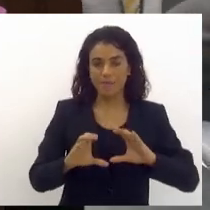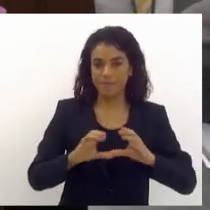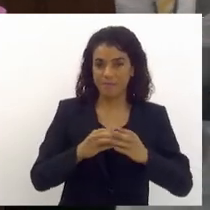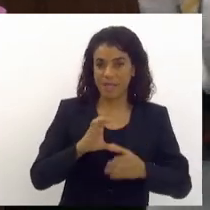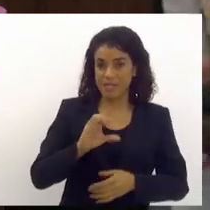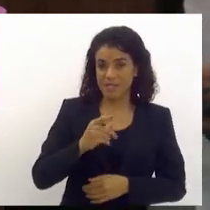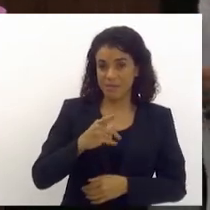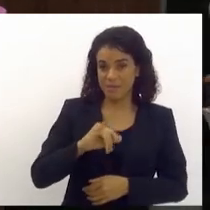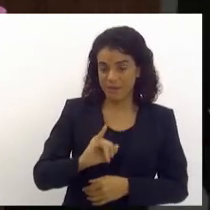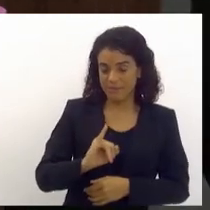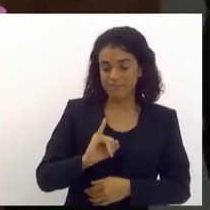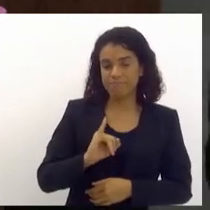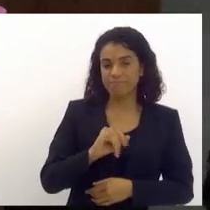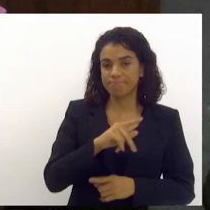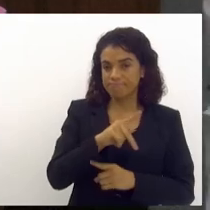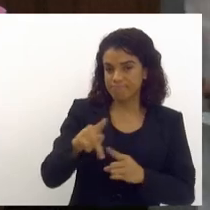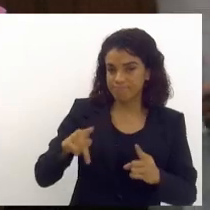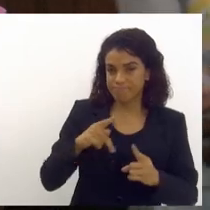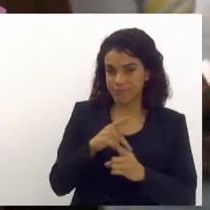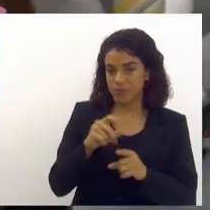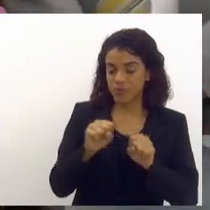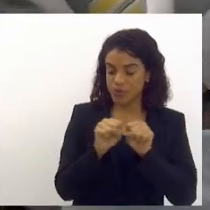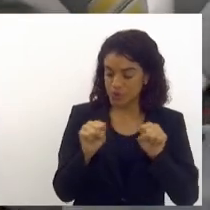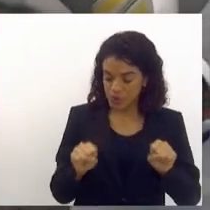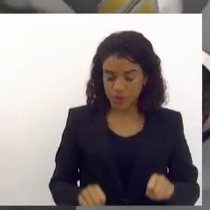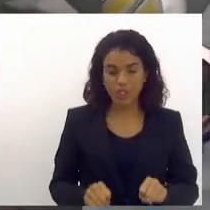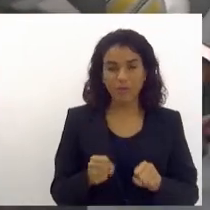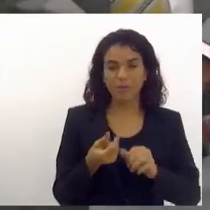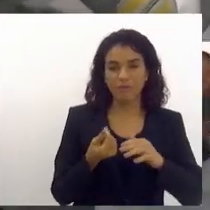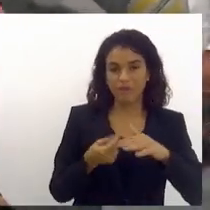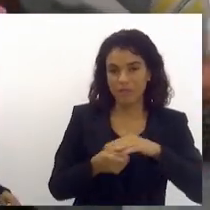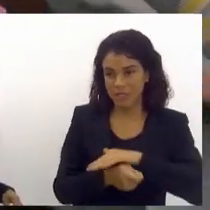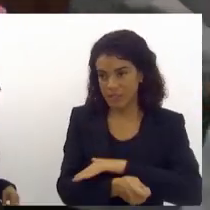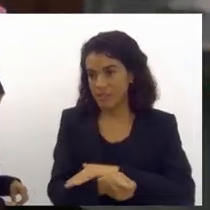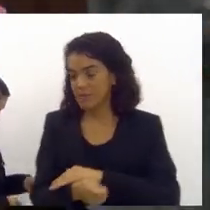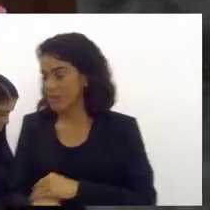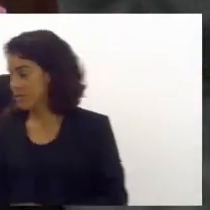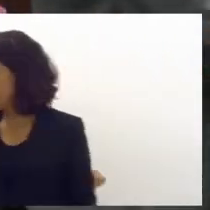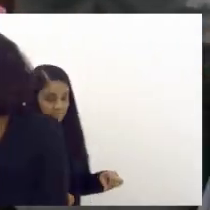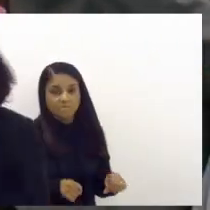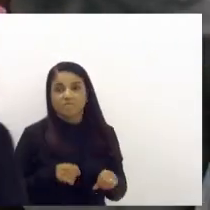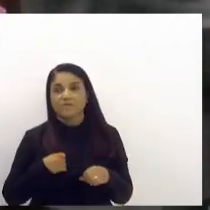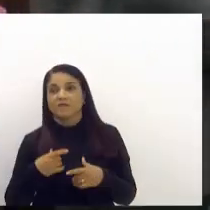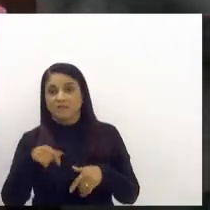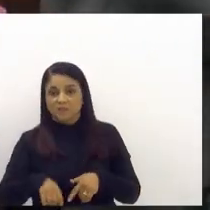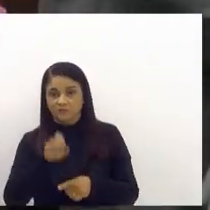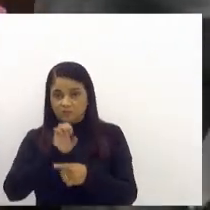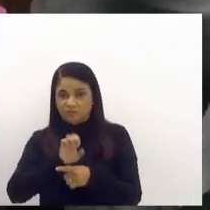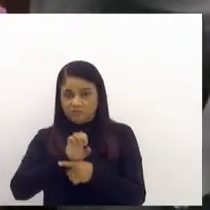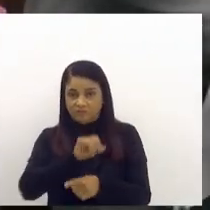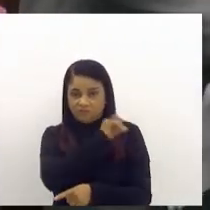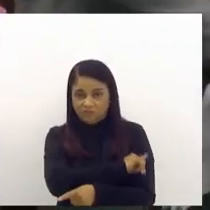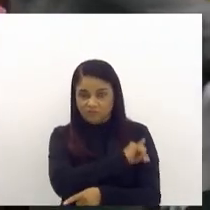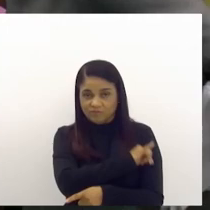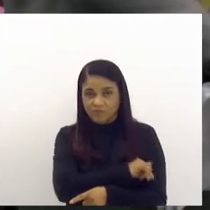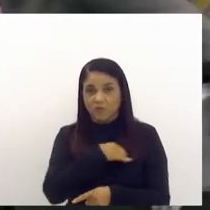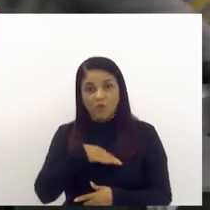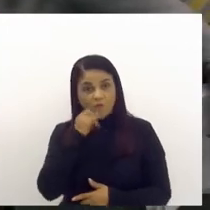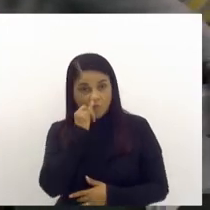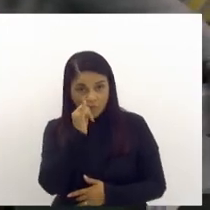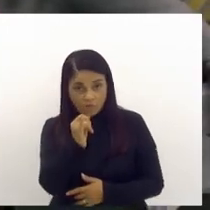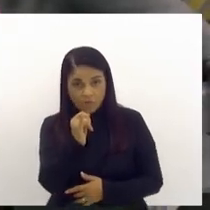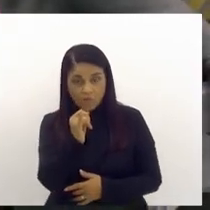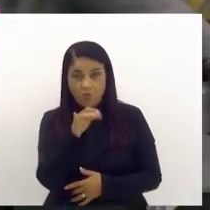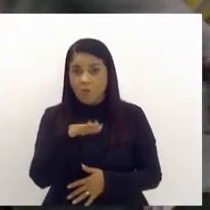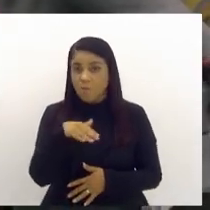como funciona o sistema de financiamento da Previdência Estadual aqui no Rio de Janeiro. Eu tenho dito que